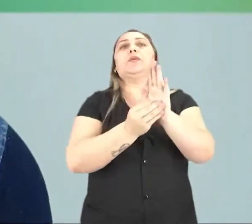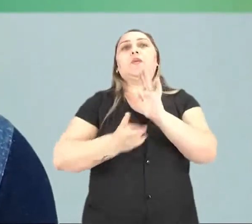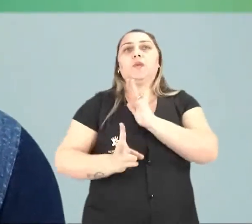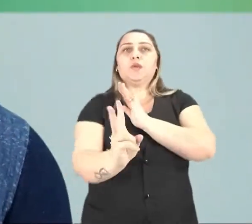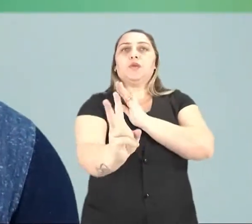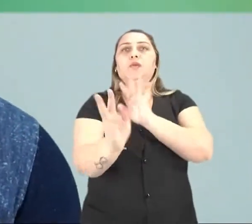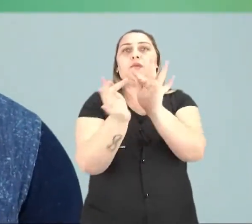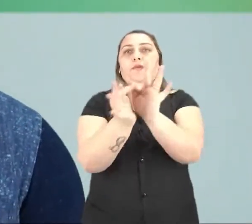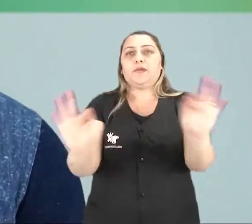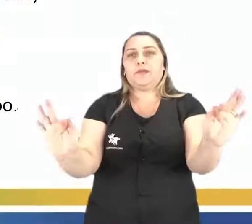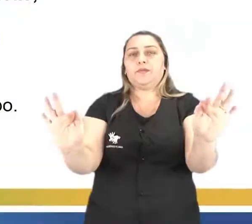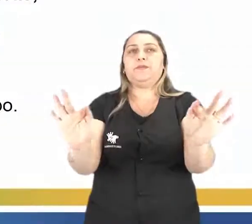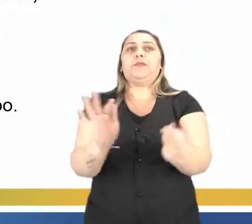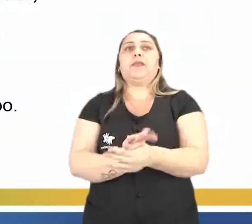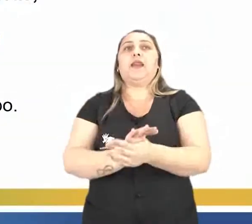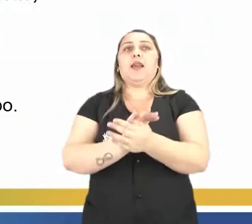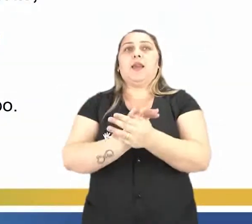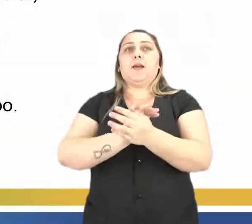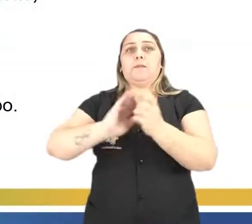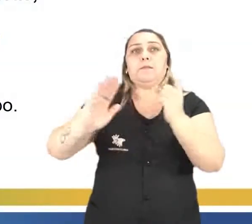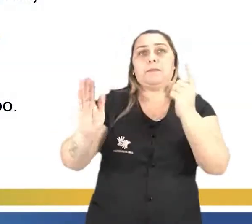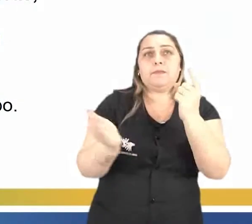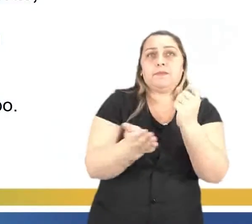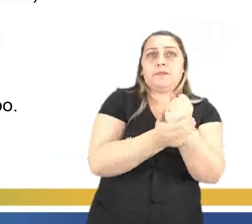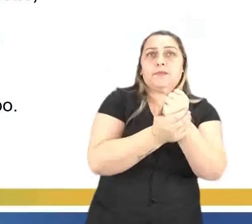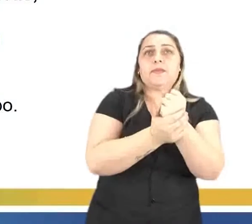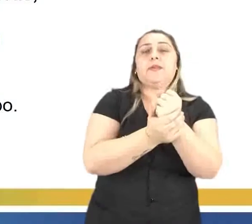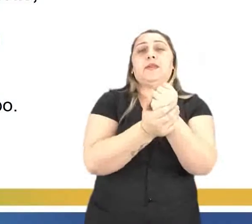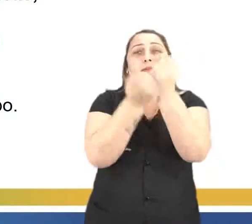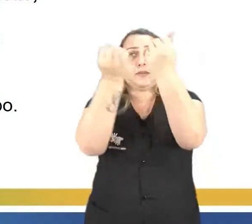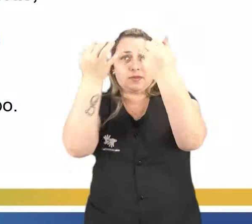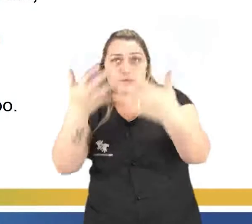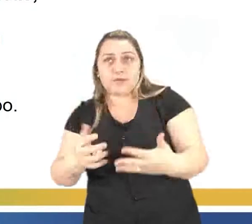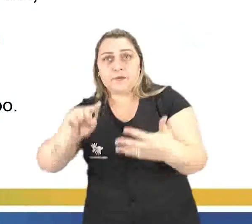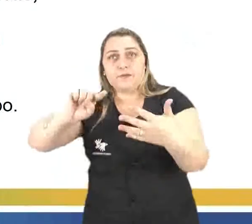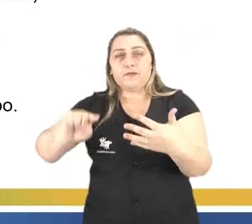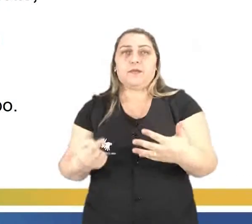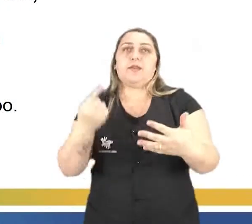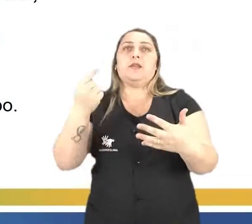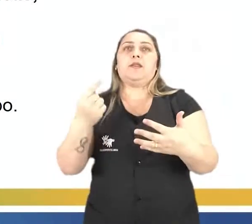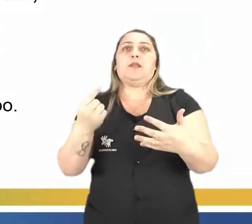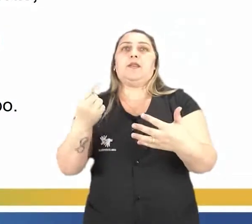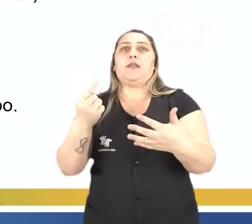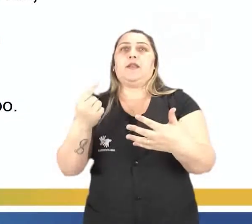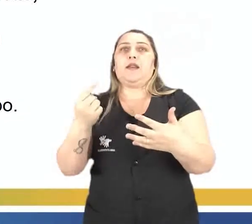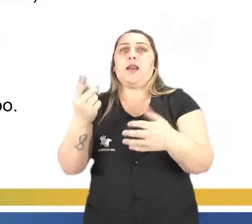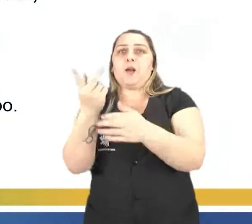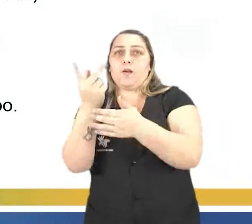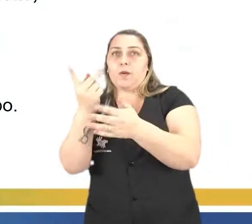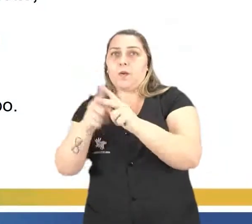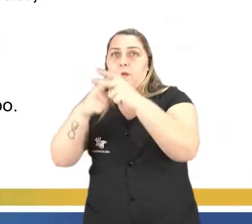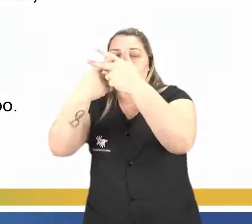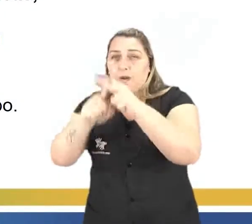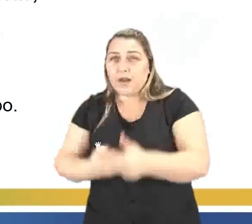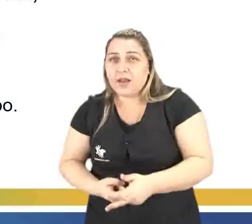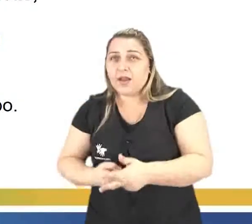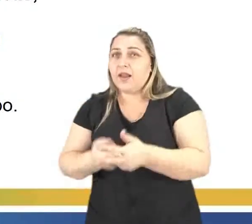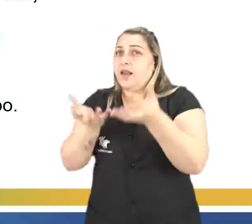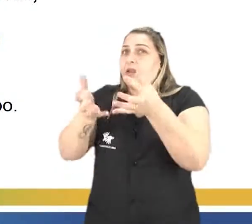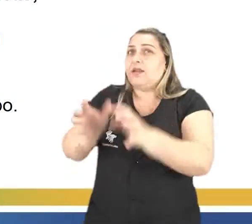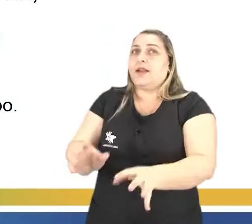expressão. Para isolar expressões explicativas, vírgula, corretivas,